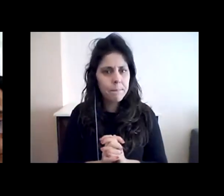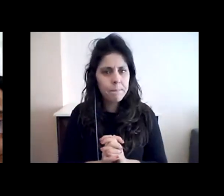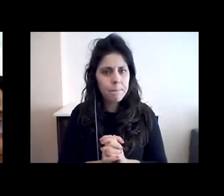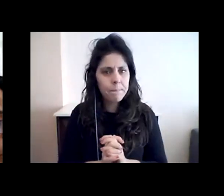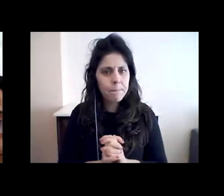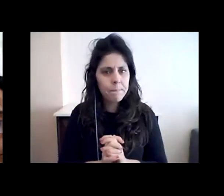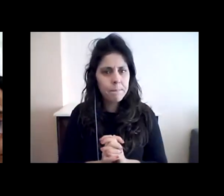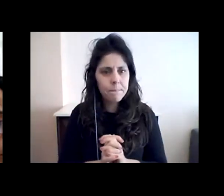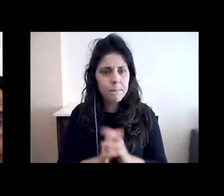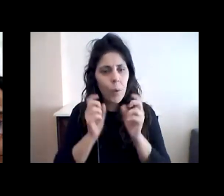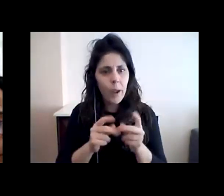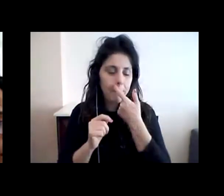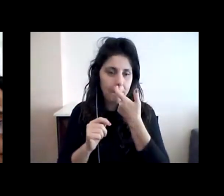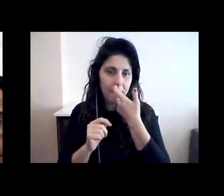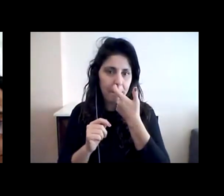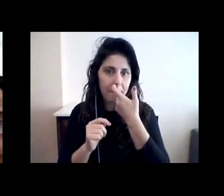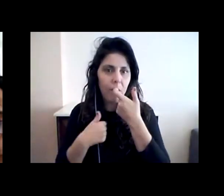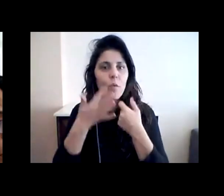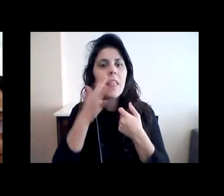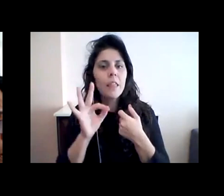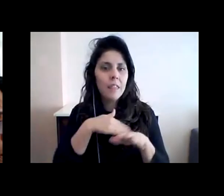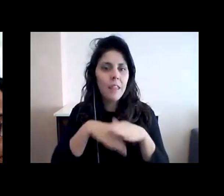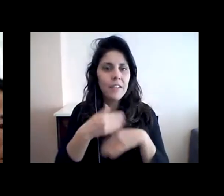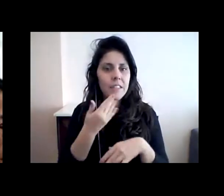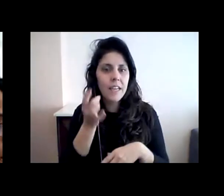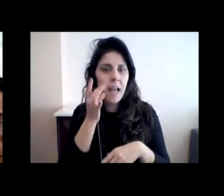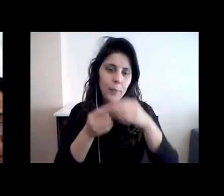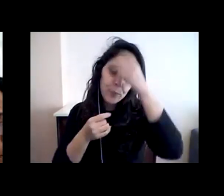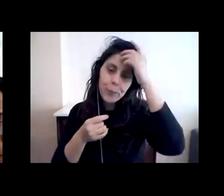então vou tentar fazer isso